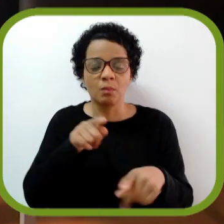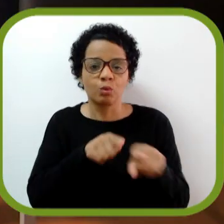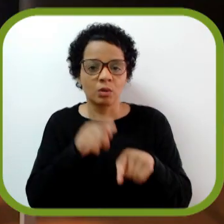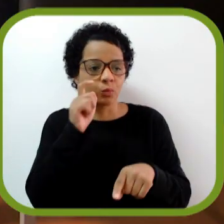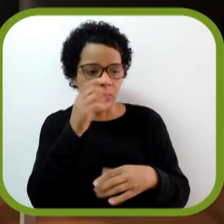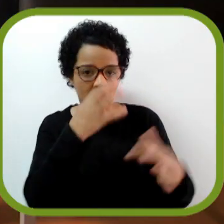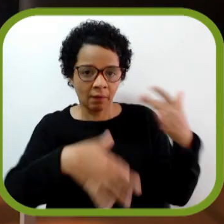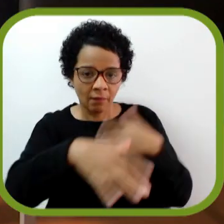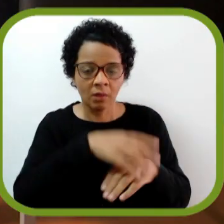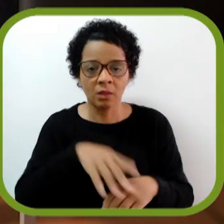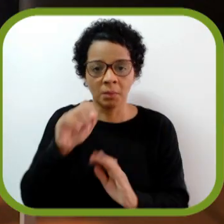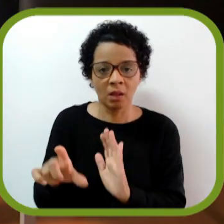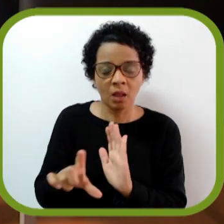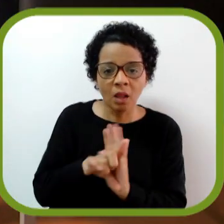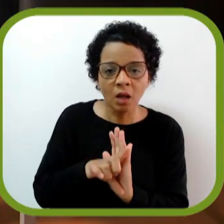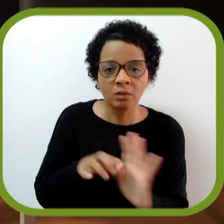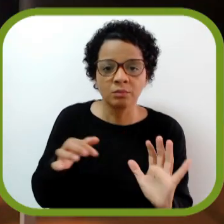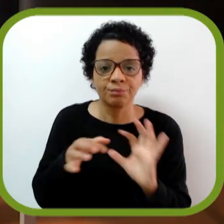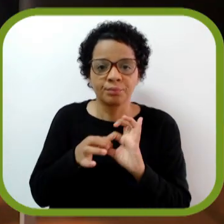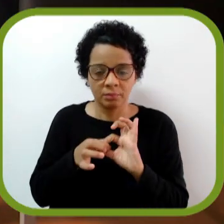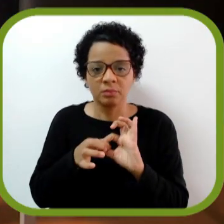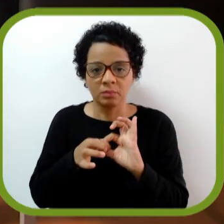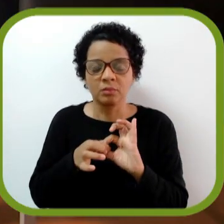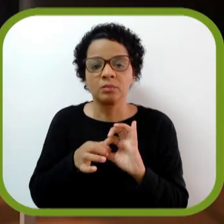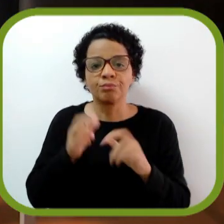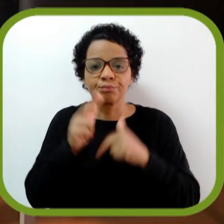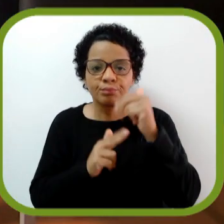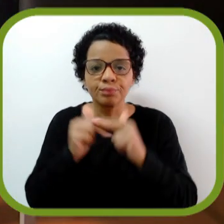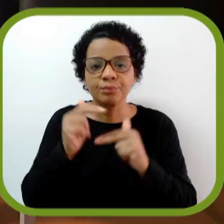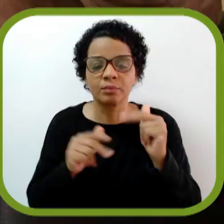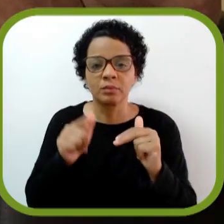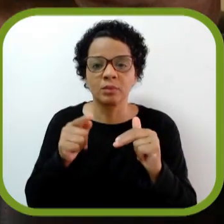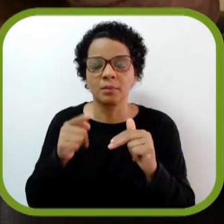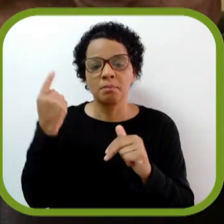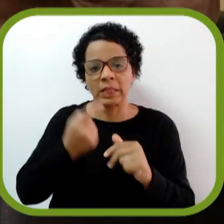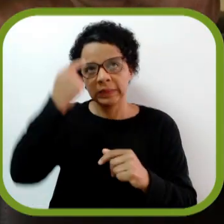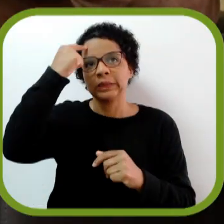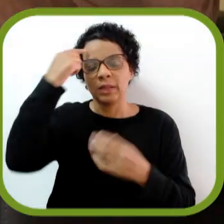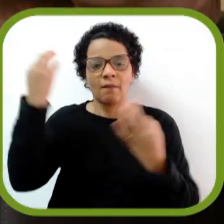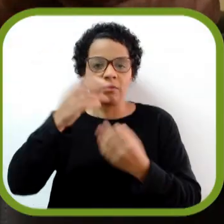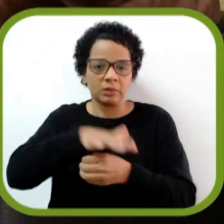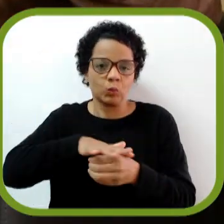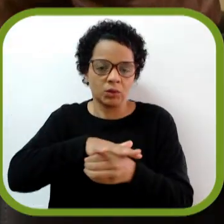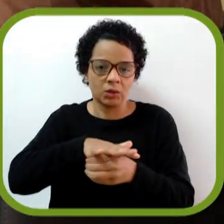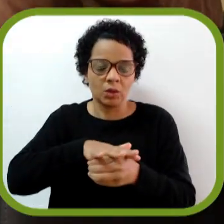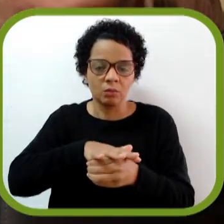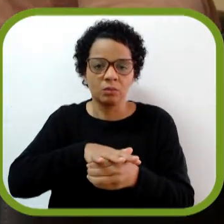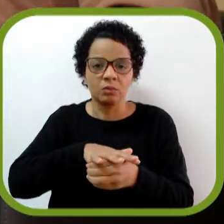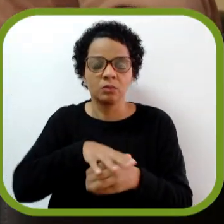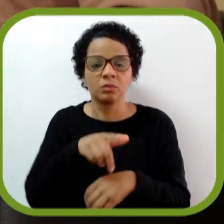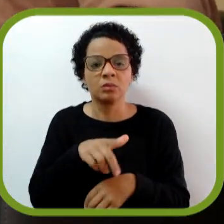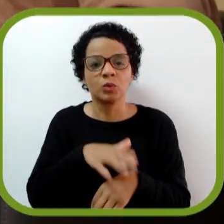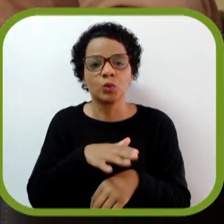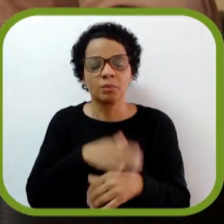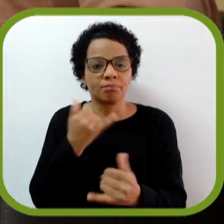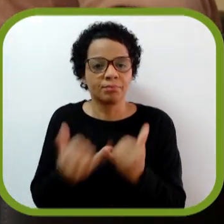políticas de proteção civil, na legislação relacionada com a construção, deve ter em conta esta realidade